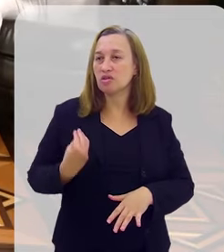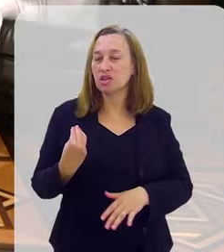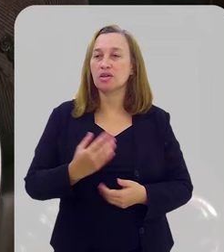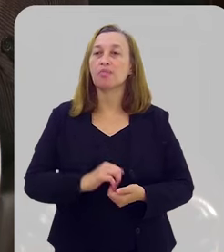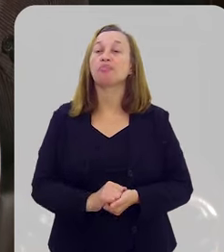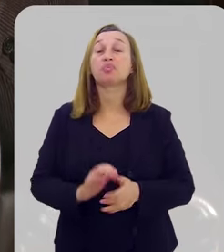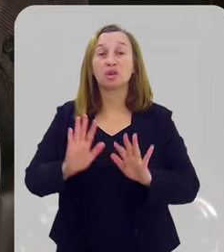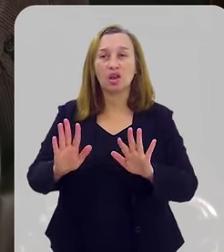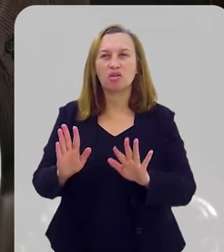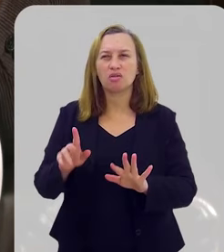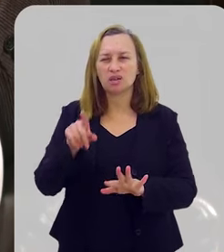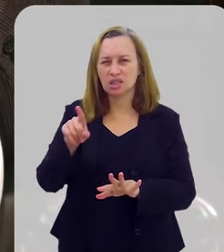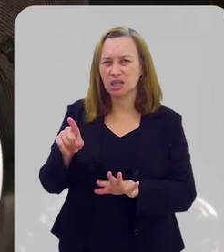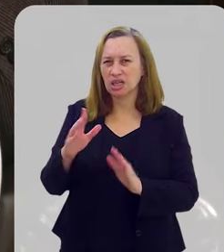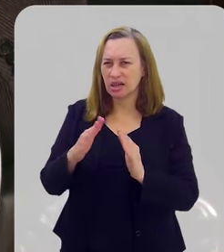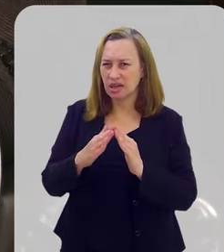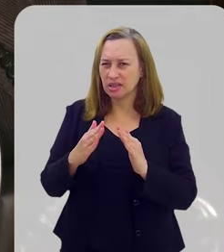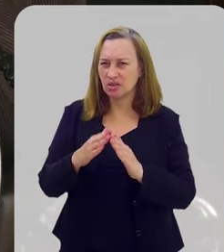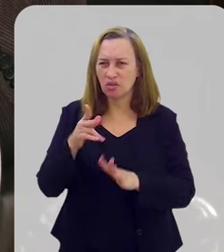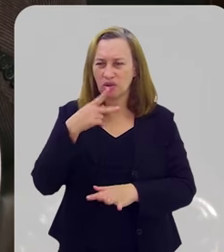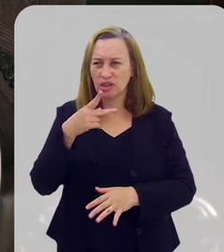com você em casa aqui, Joel, deixa eu falar.